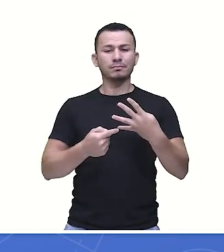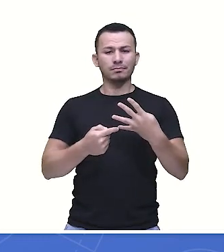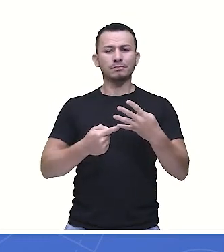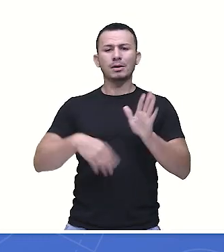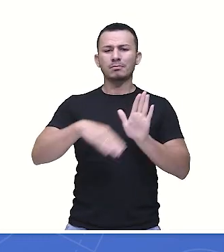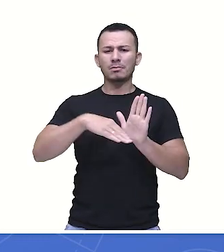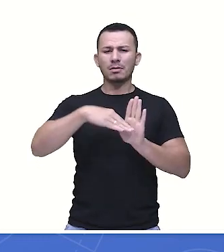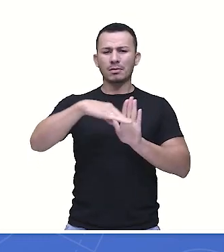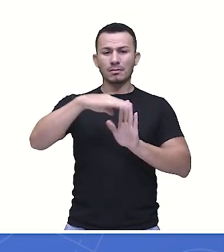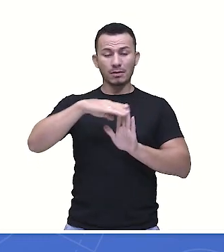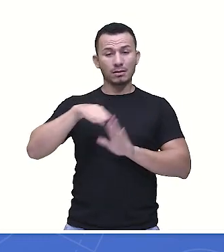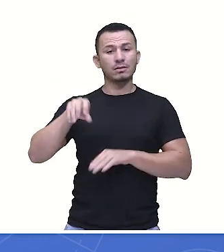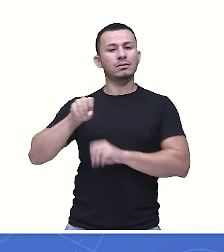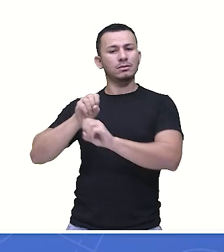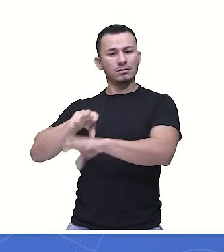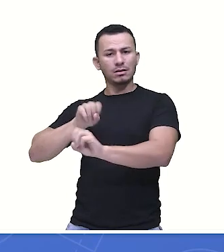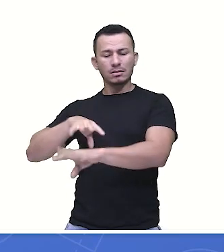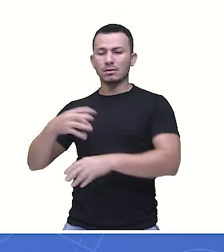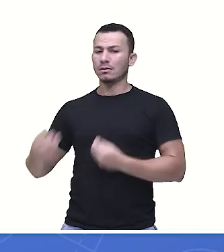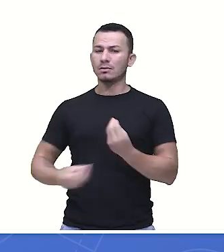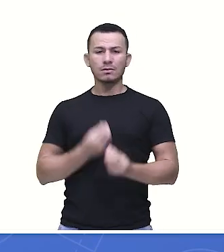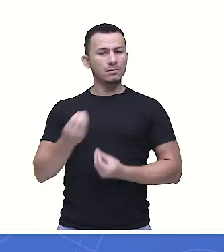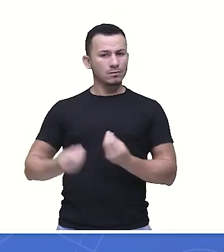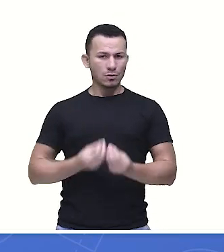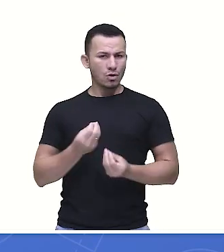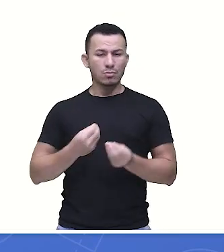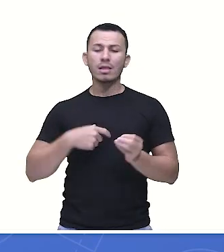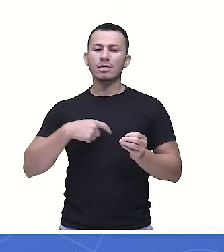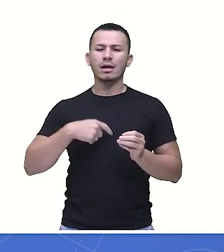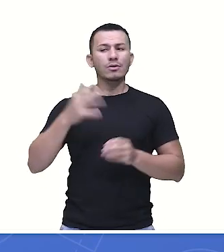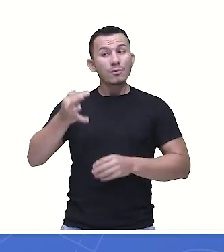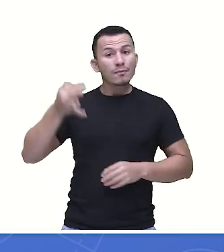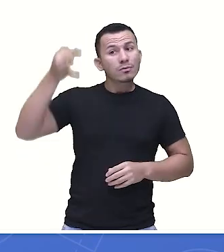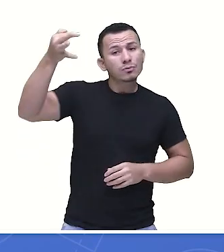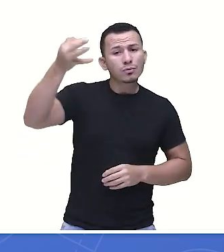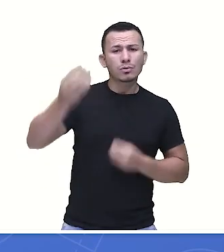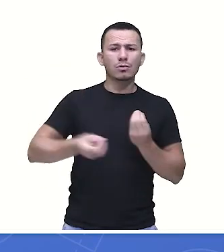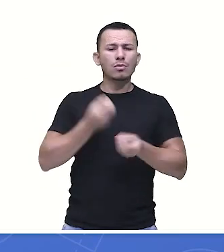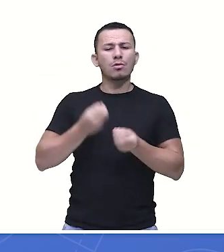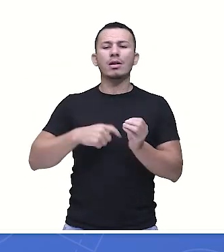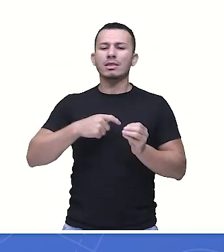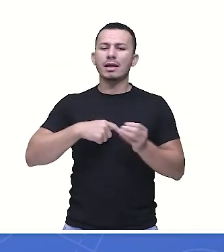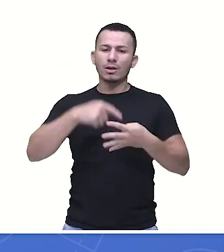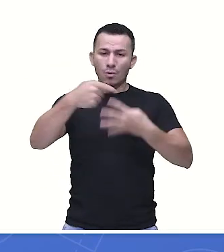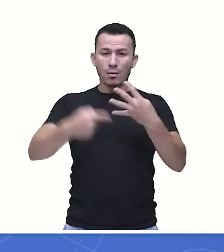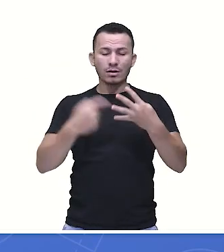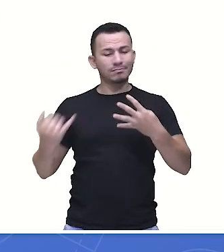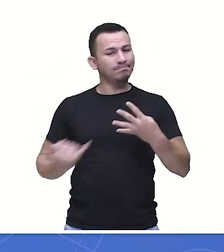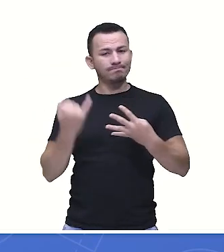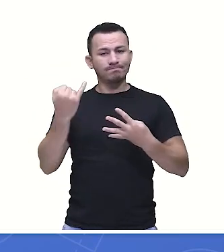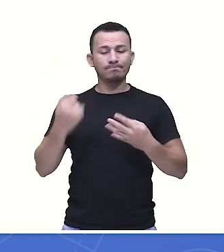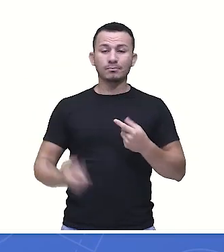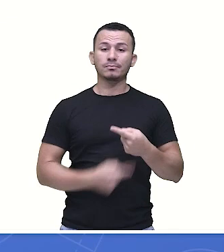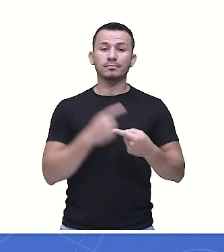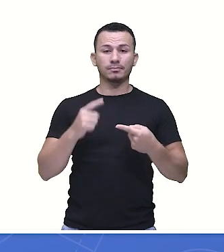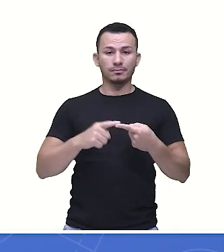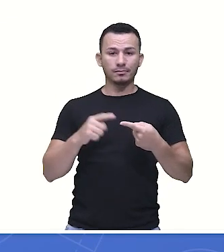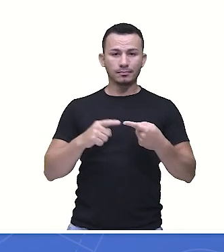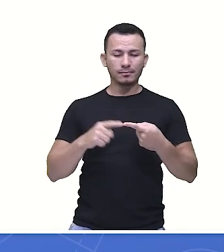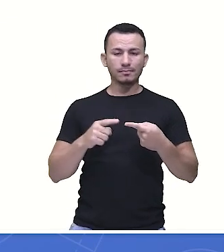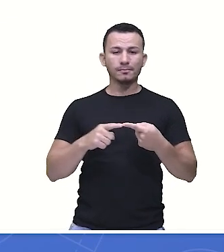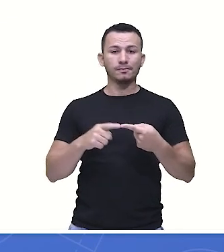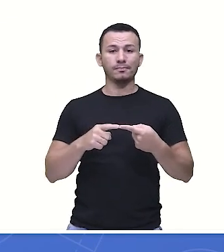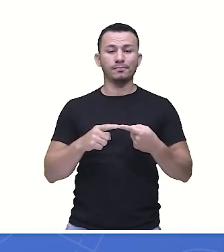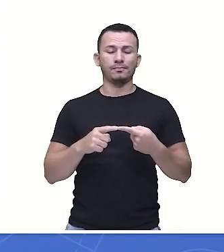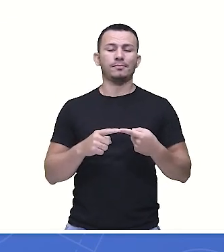como é que vai se dar a educação do futuro? primeiro, ele diz assim, então é